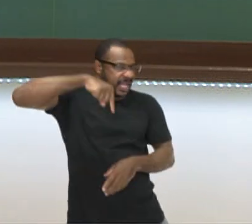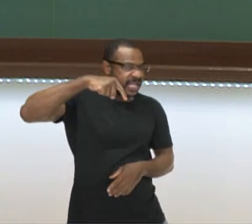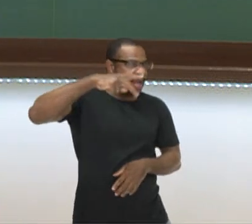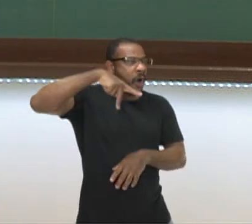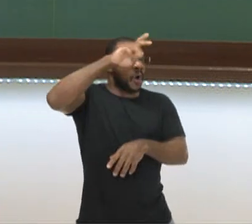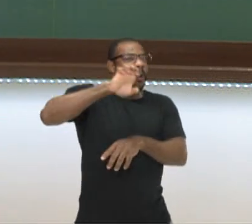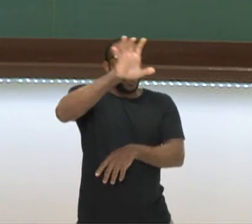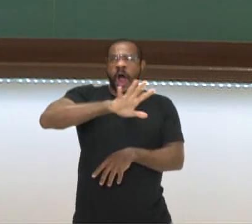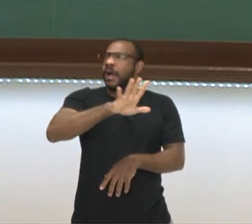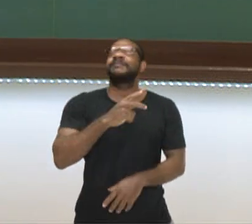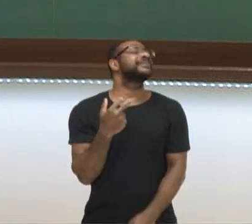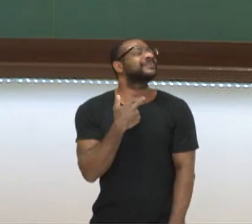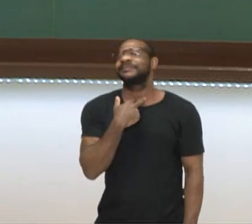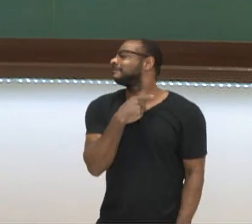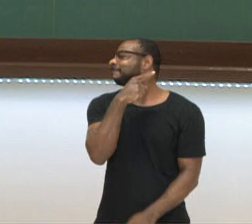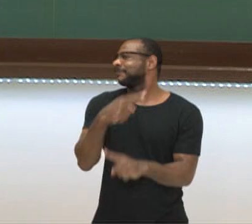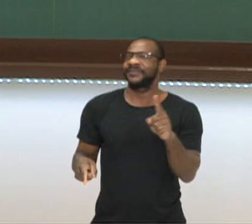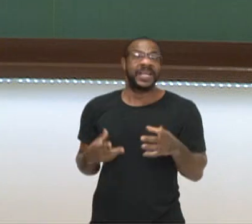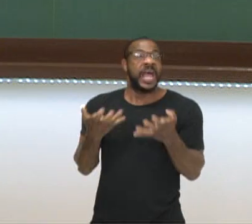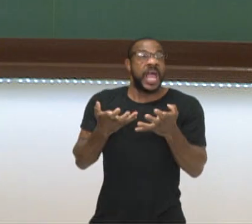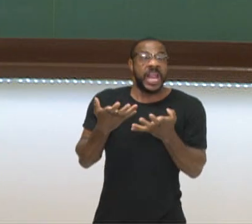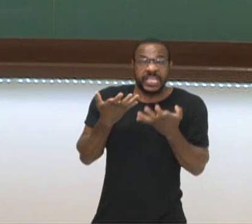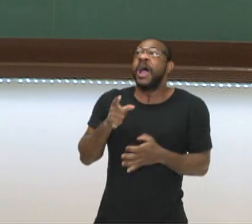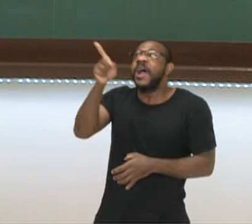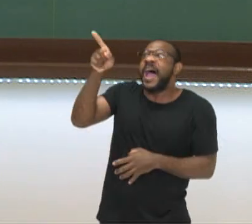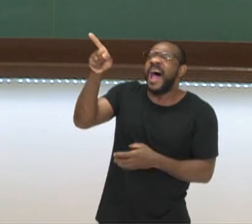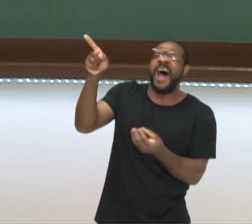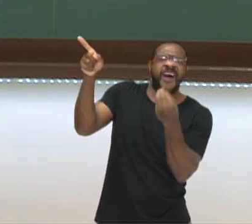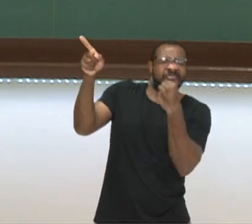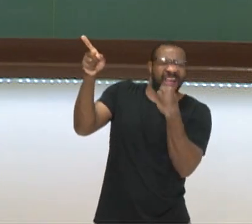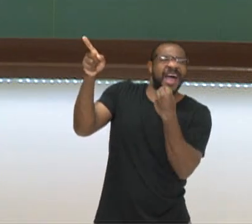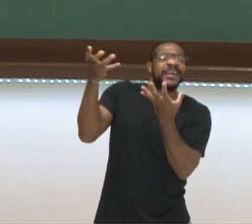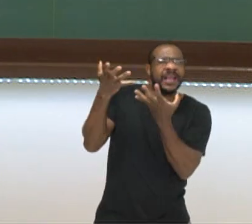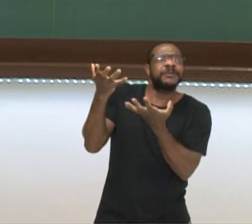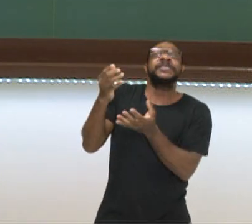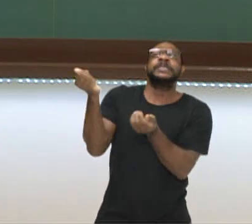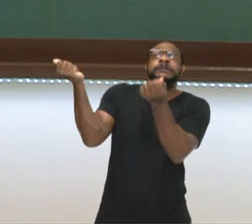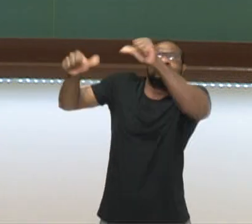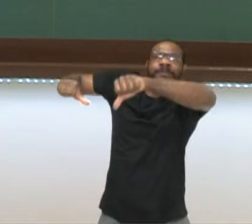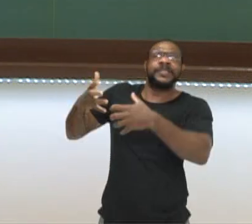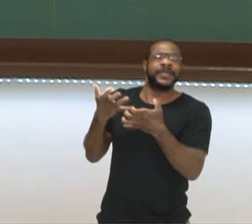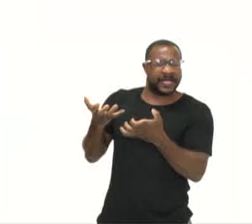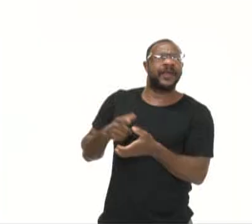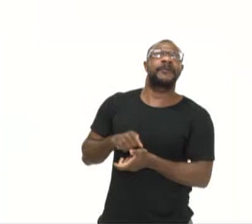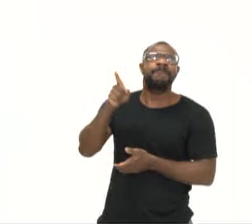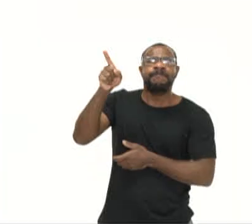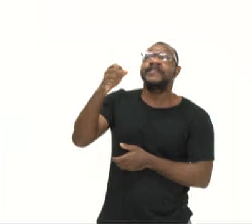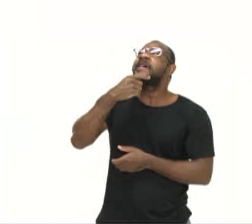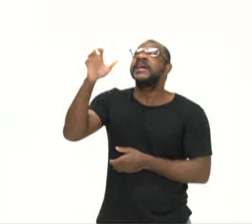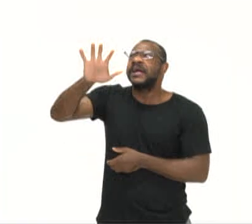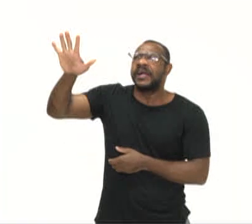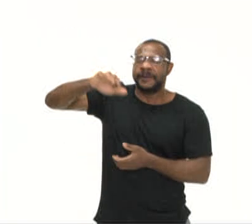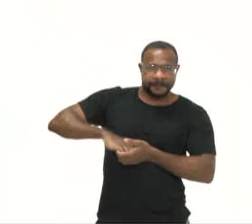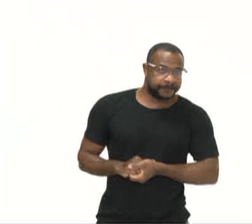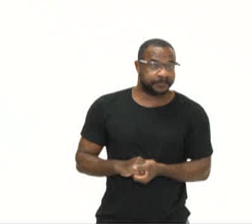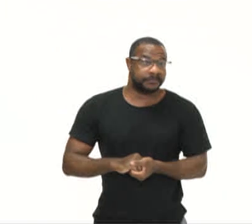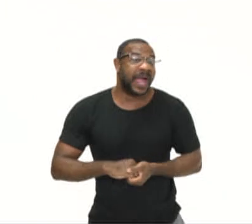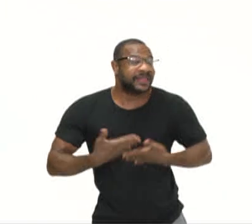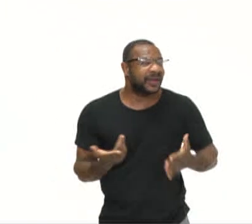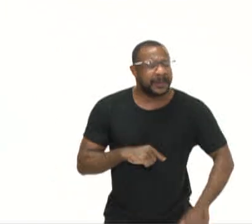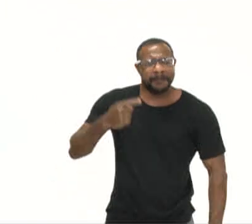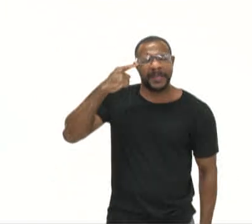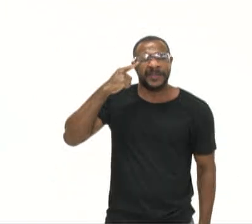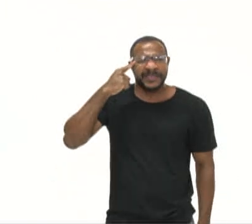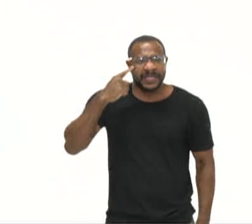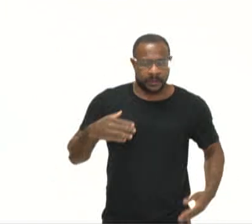Bonaparte era enfraquecer a economia da Inglaterra. Bom, com isso, então, a gente vai ver que